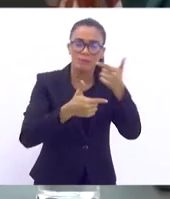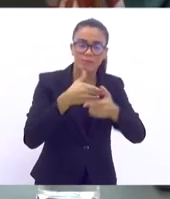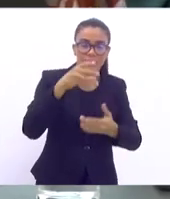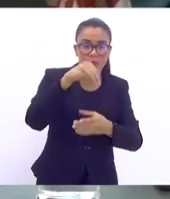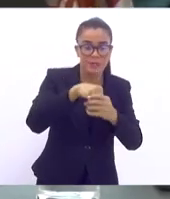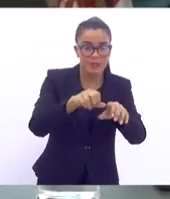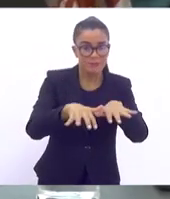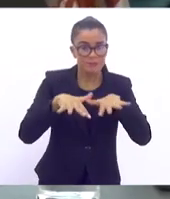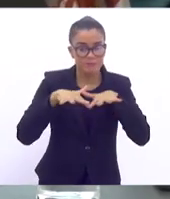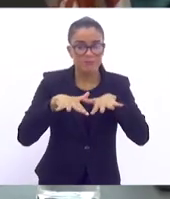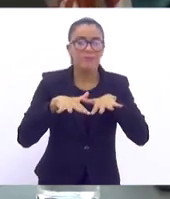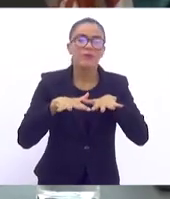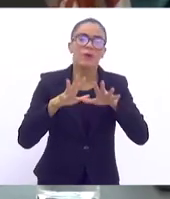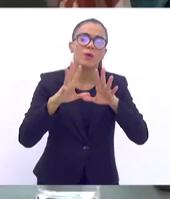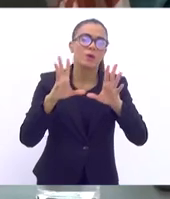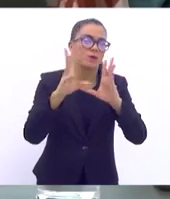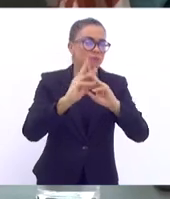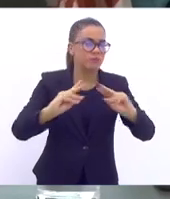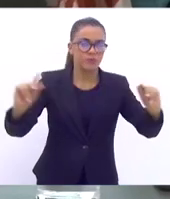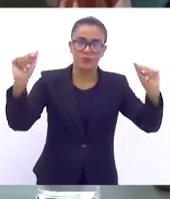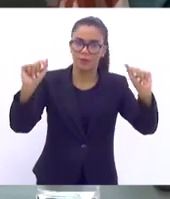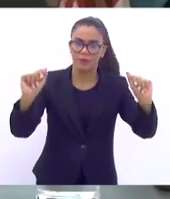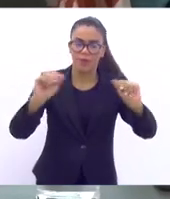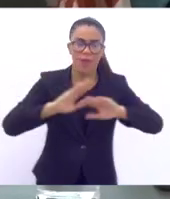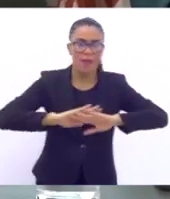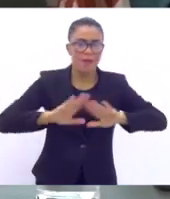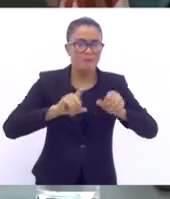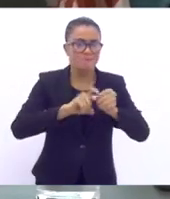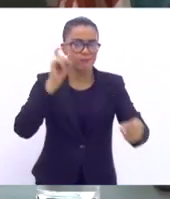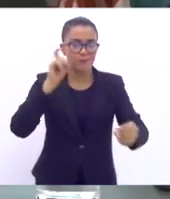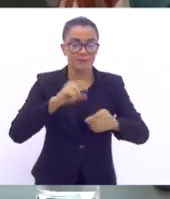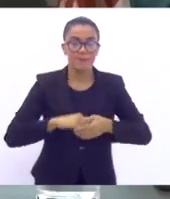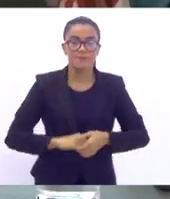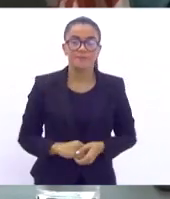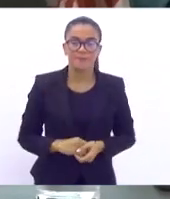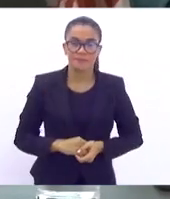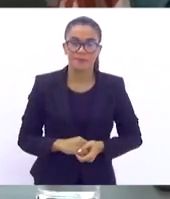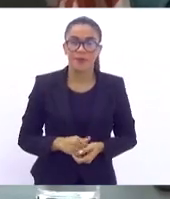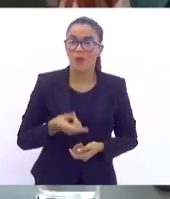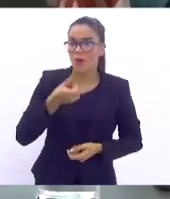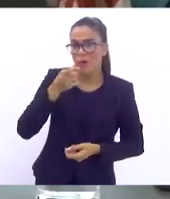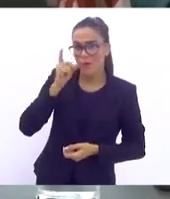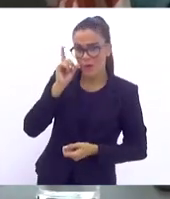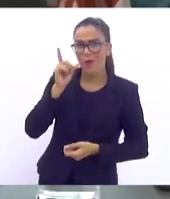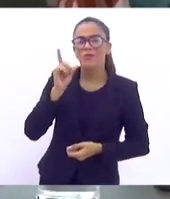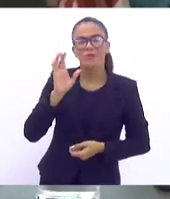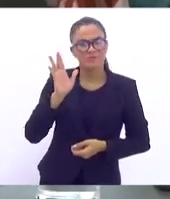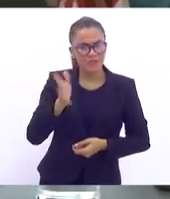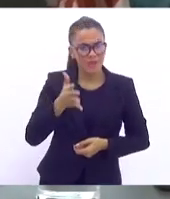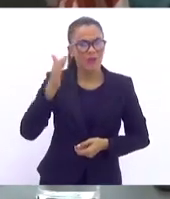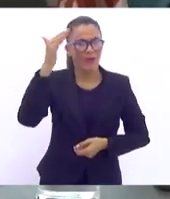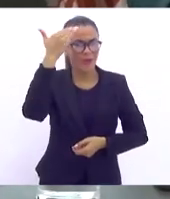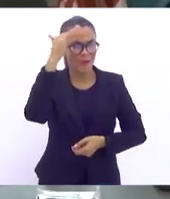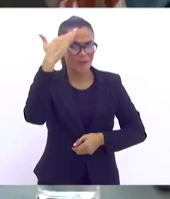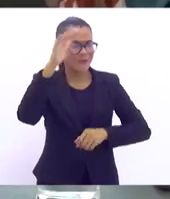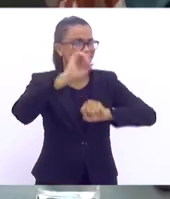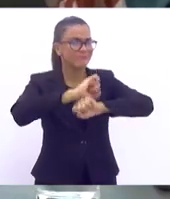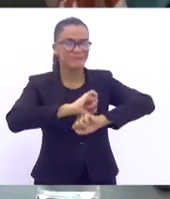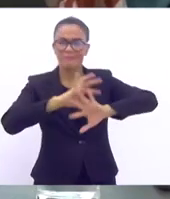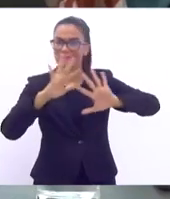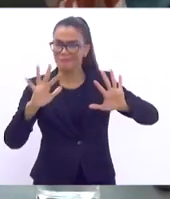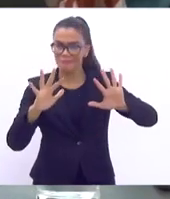deixe de existir perante a Assembleia Legislativa que ontem já foi interpretada da seguinte